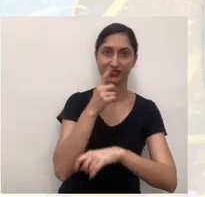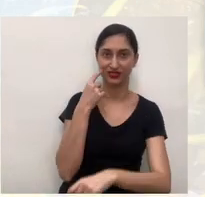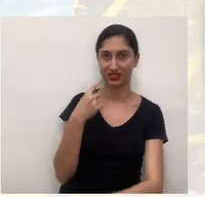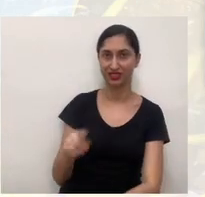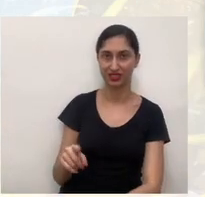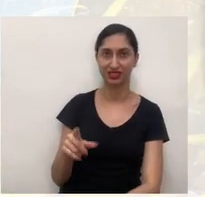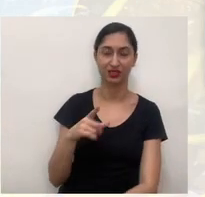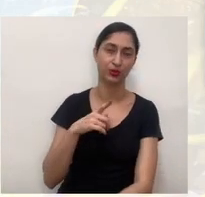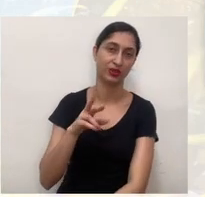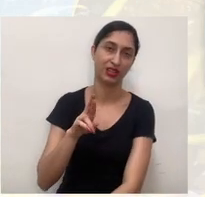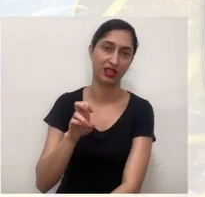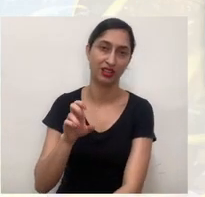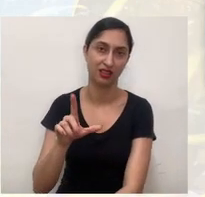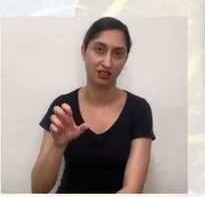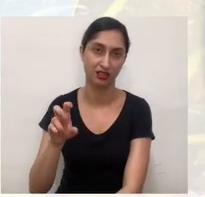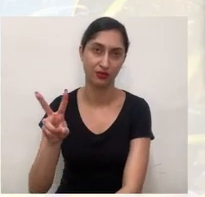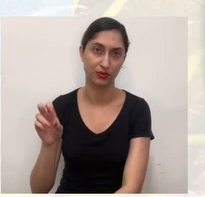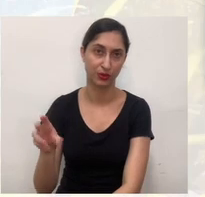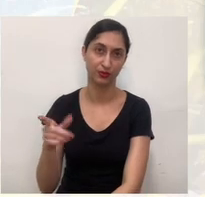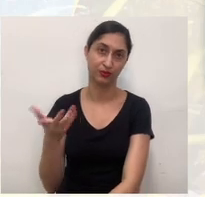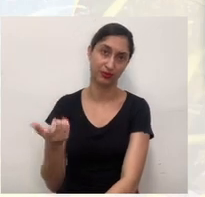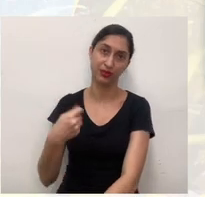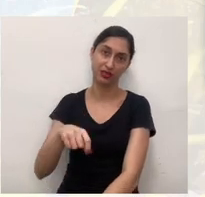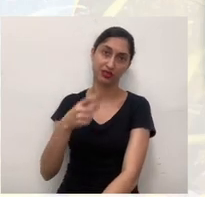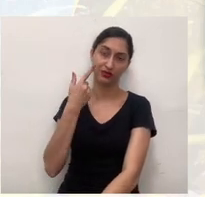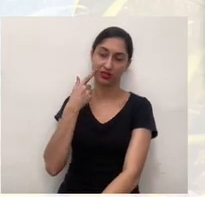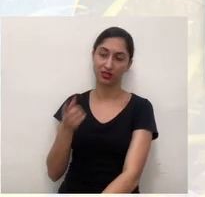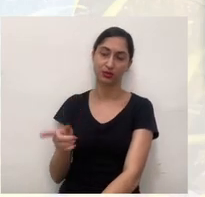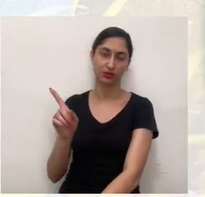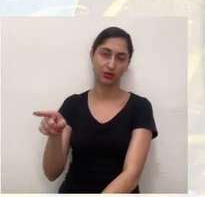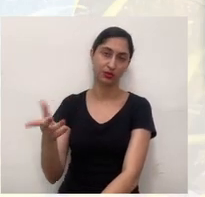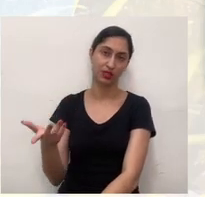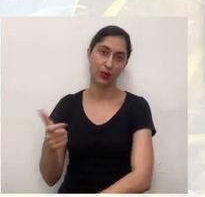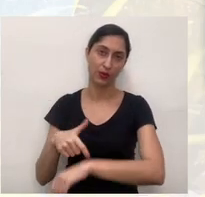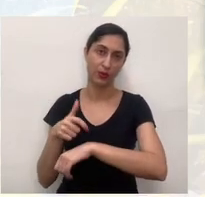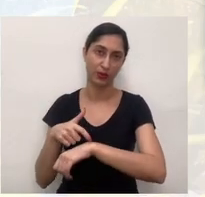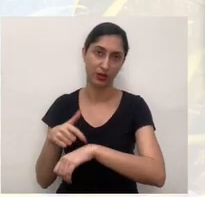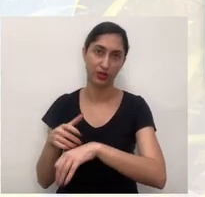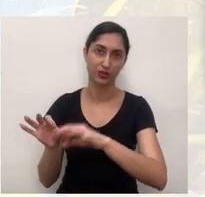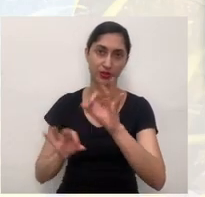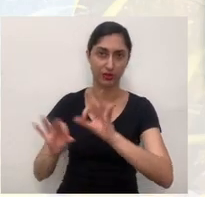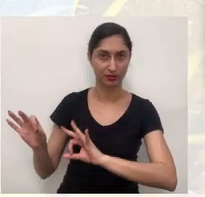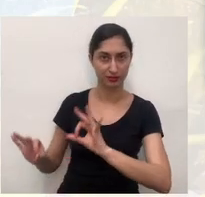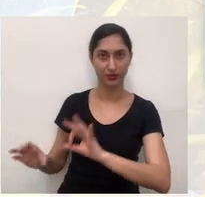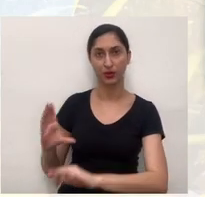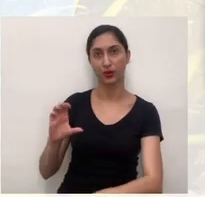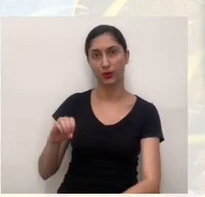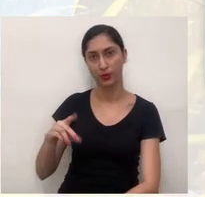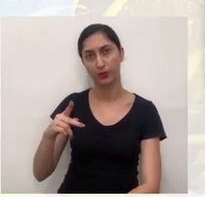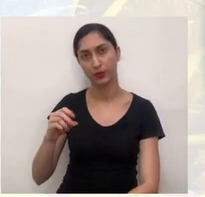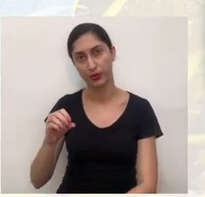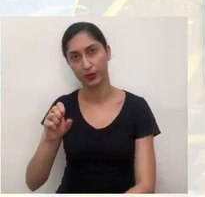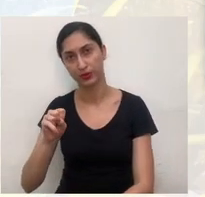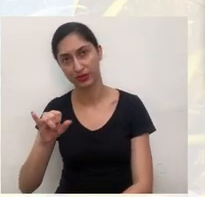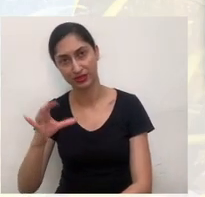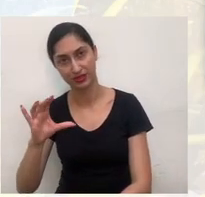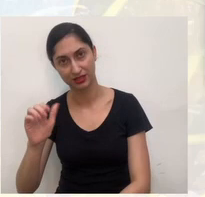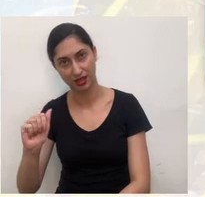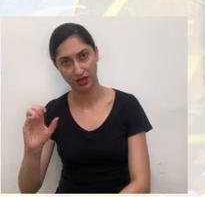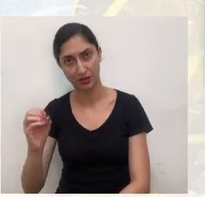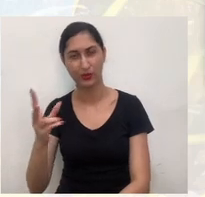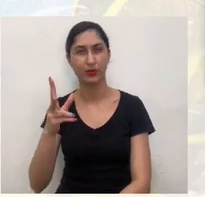termos de relevo. Então, isso tem que ser considerado na hora da composição, porque quando você faz curvas, como tem no